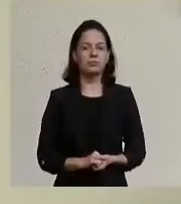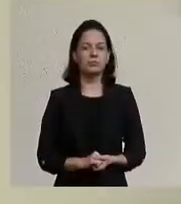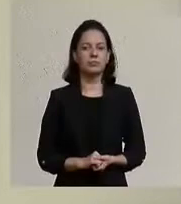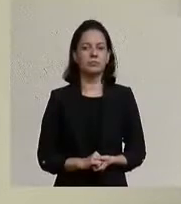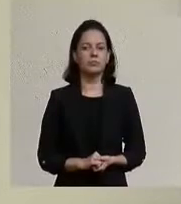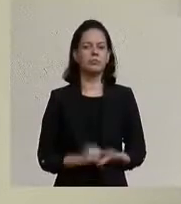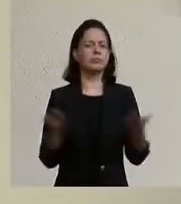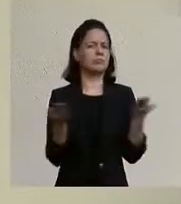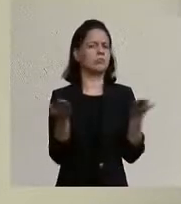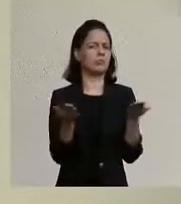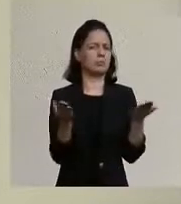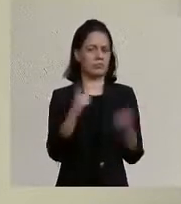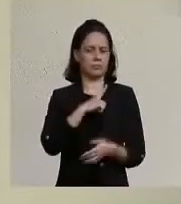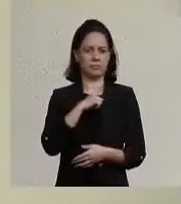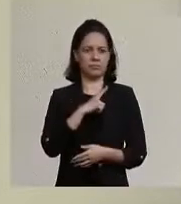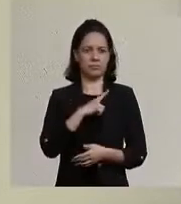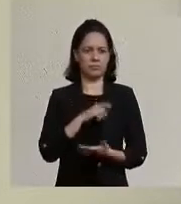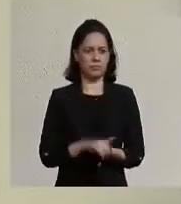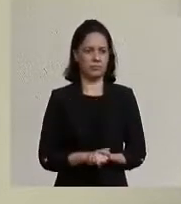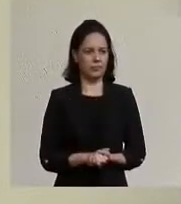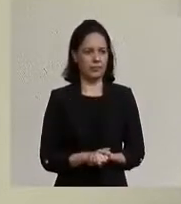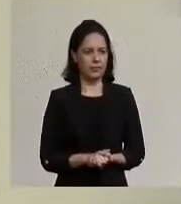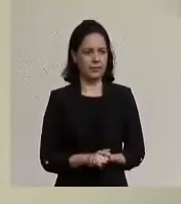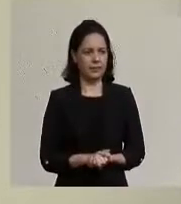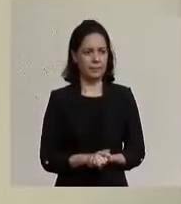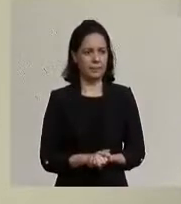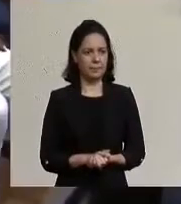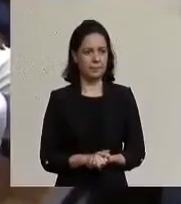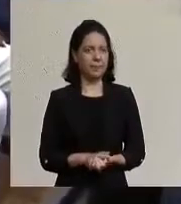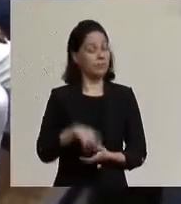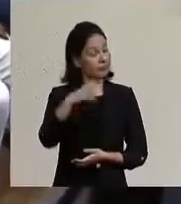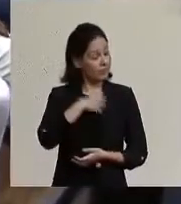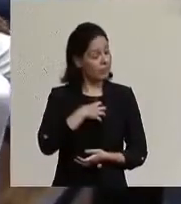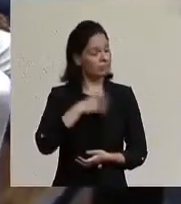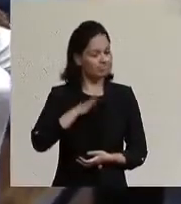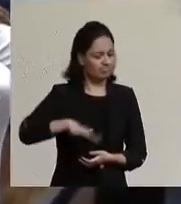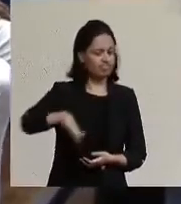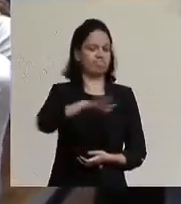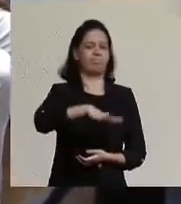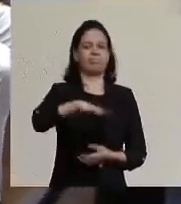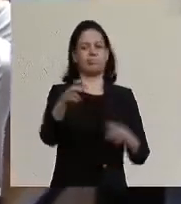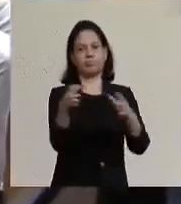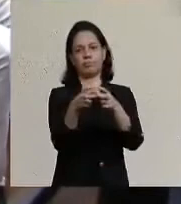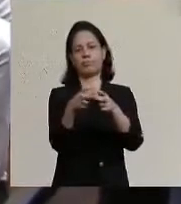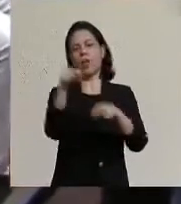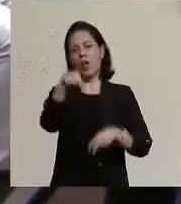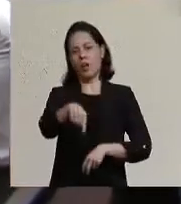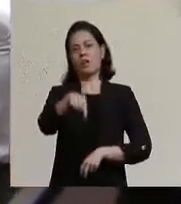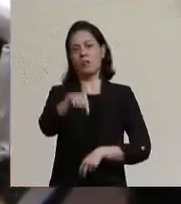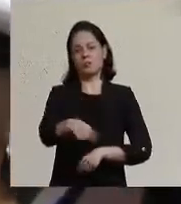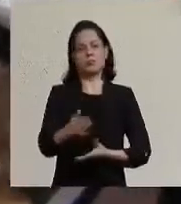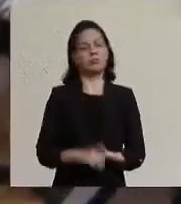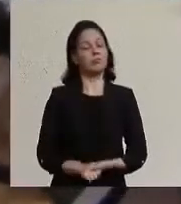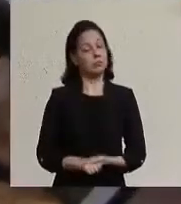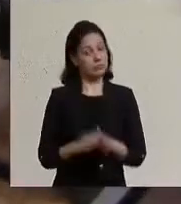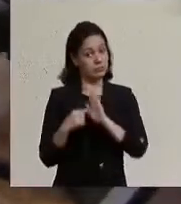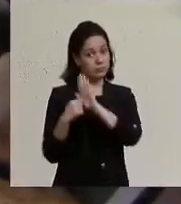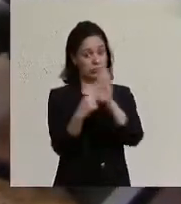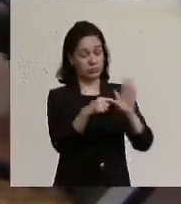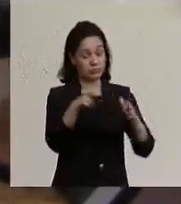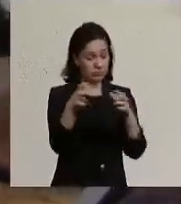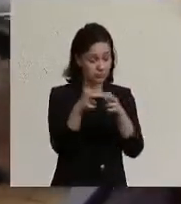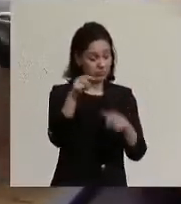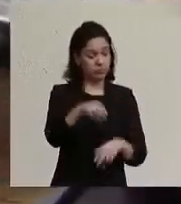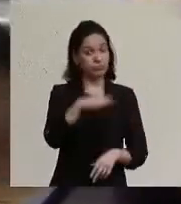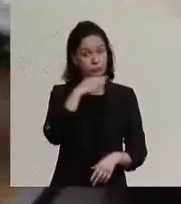vamos lá vamos lá vamos lá esse é o nível que acontece nessa casa é isso que acontece nessa